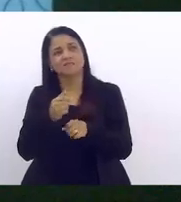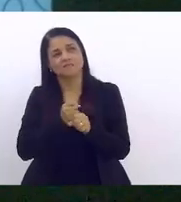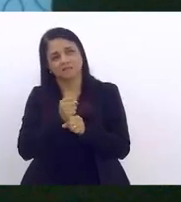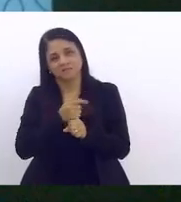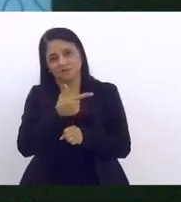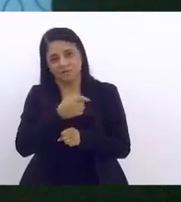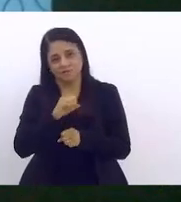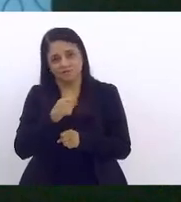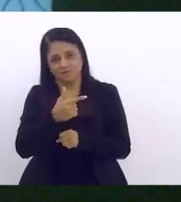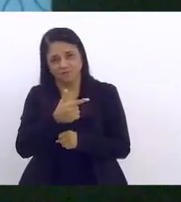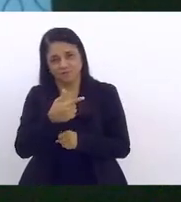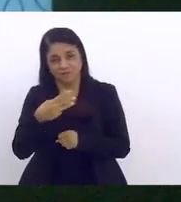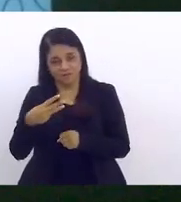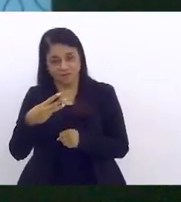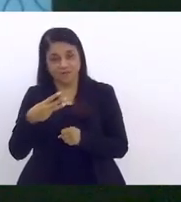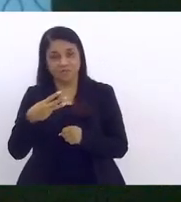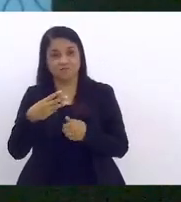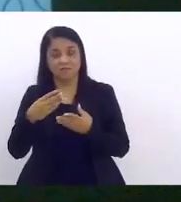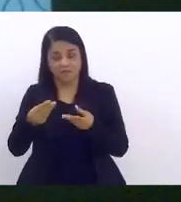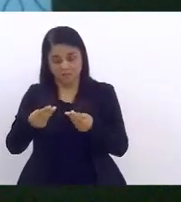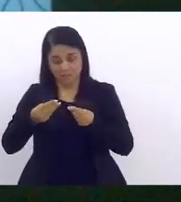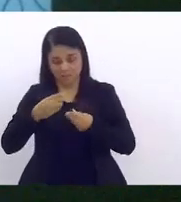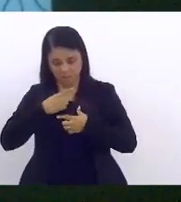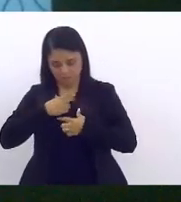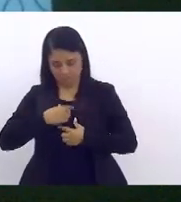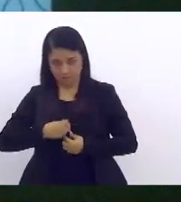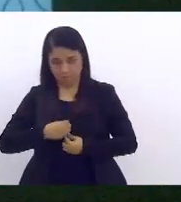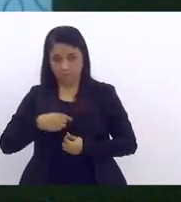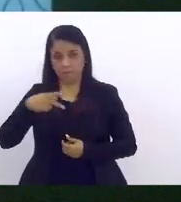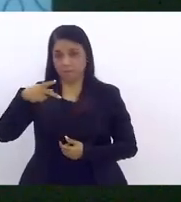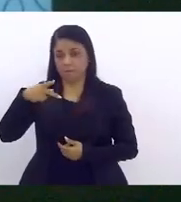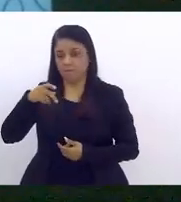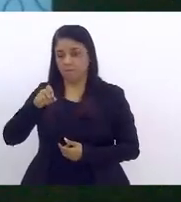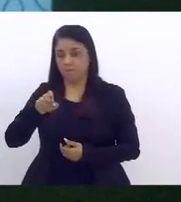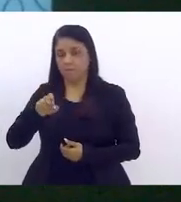a medalha Pedro Ernesto,